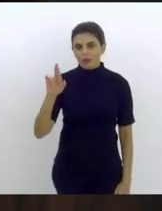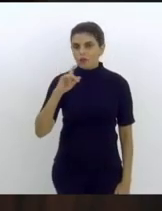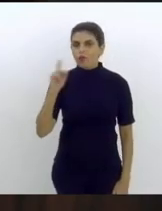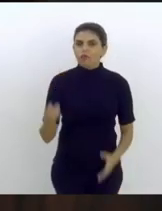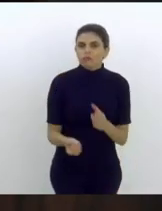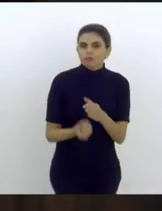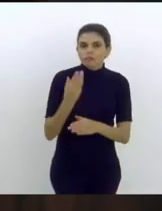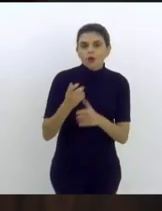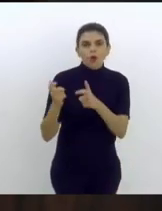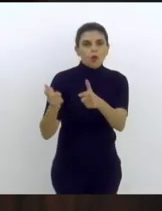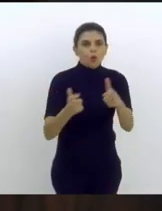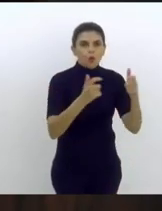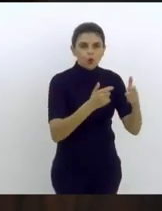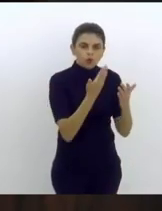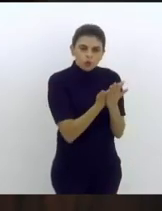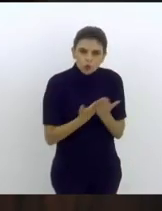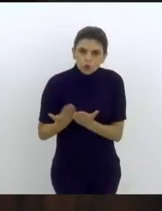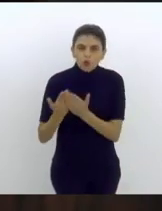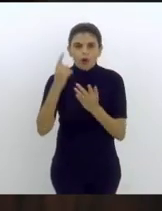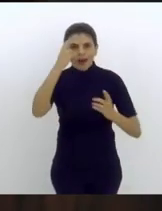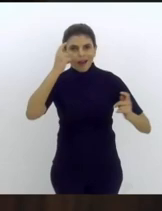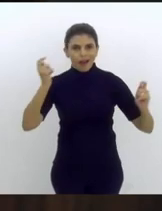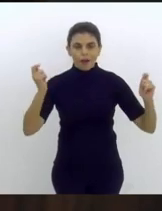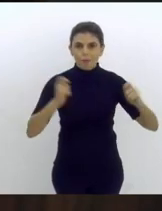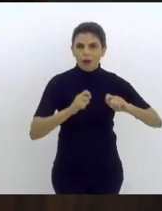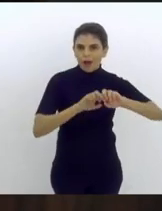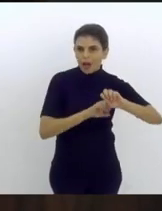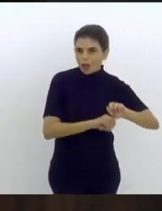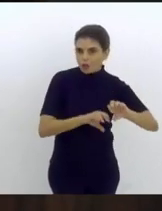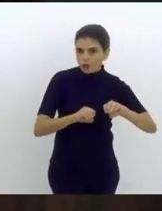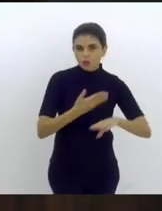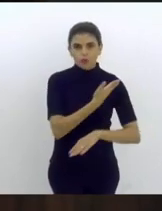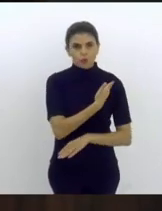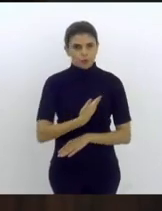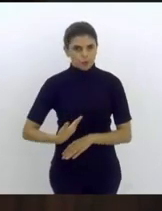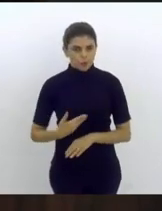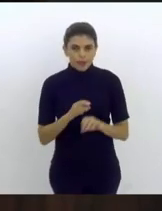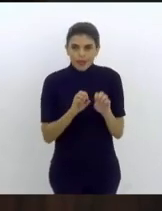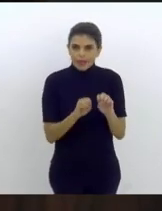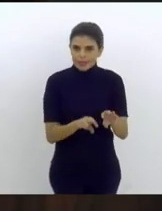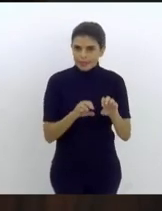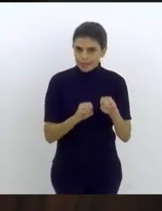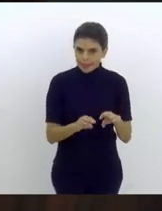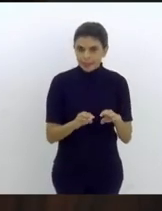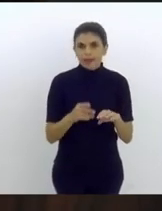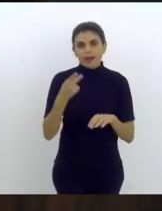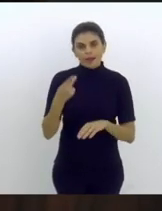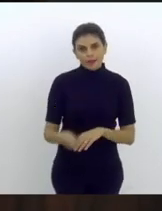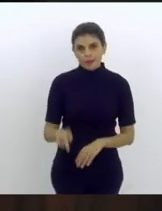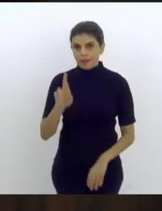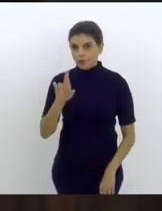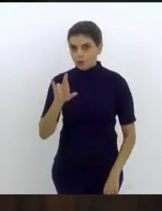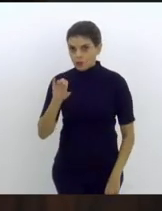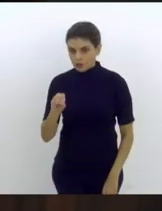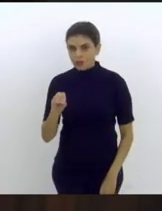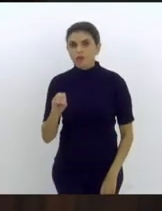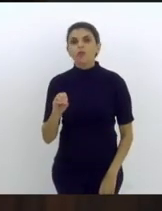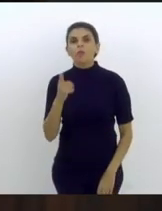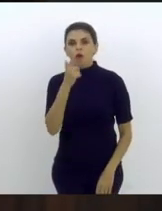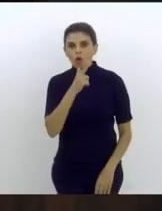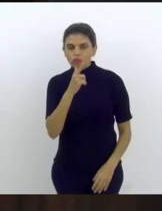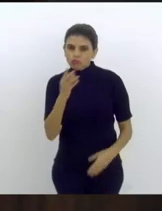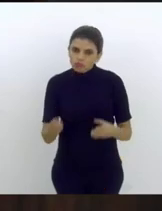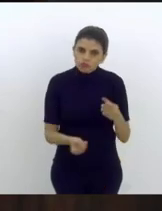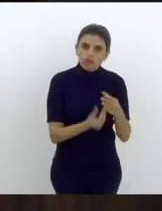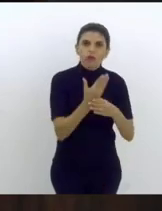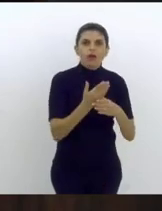e implantar centros avançados de estudo e capacitação de educadores da rede pública de ensino do Estado do Rio de Janeiro para inserção